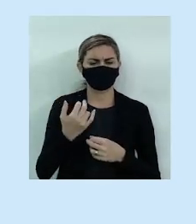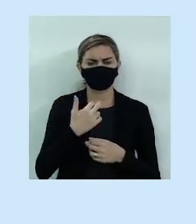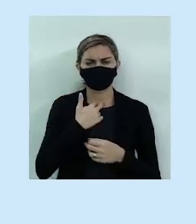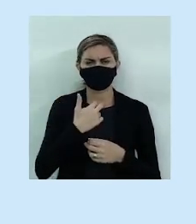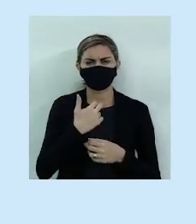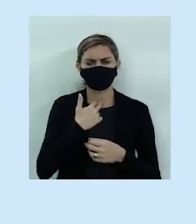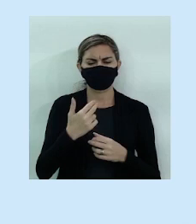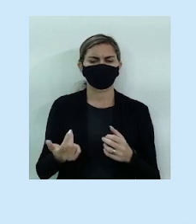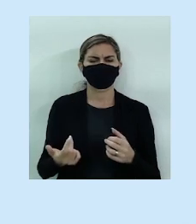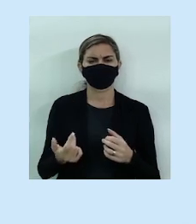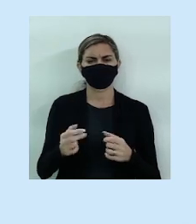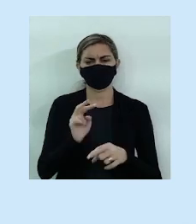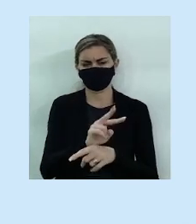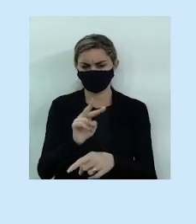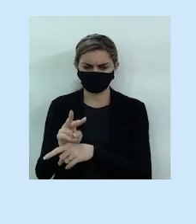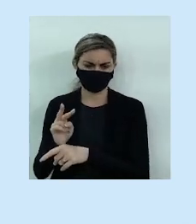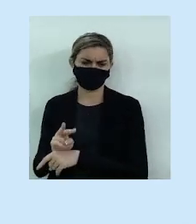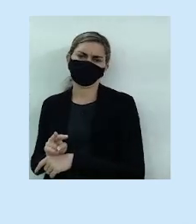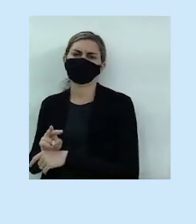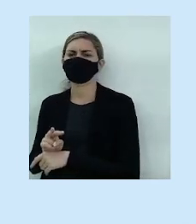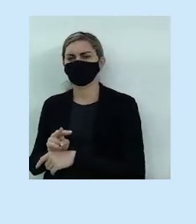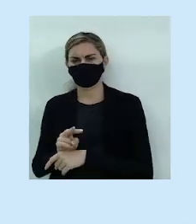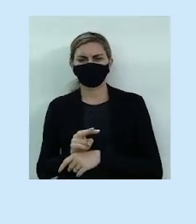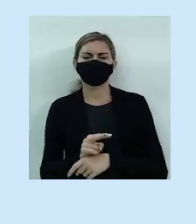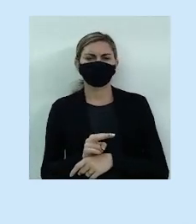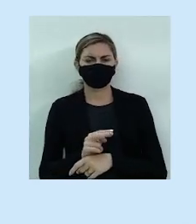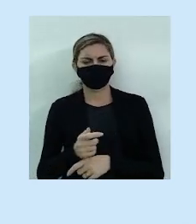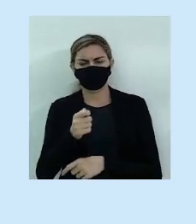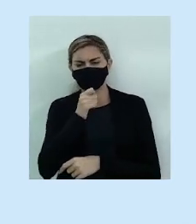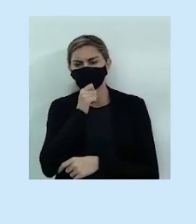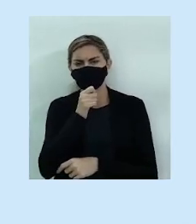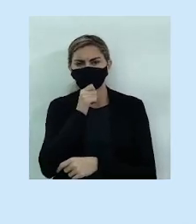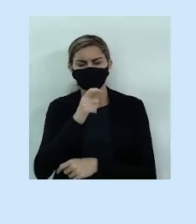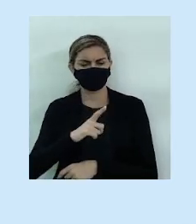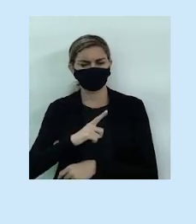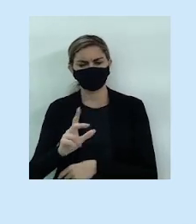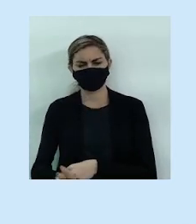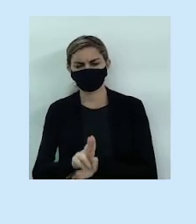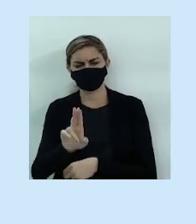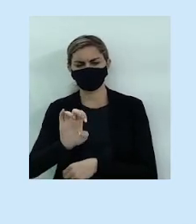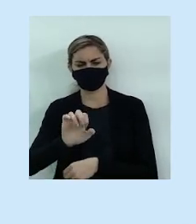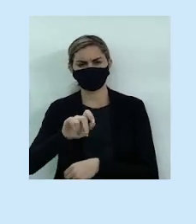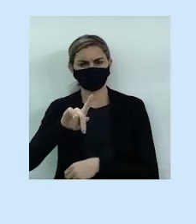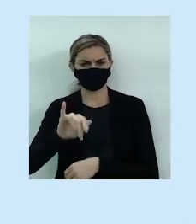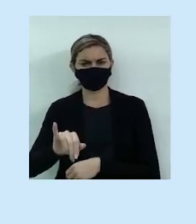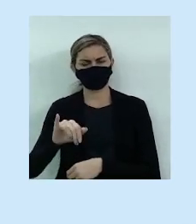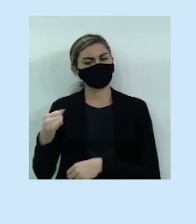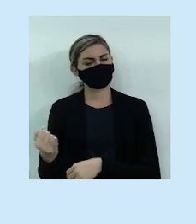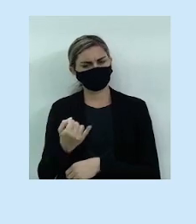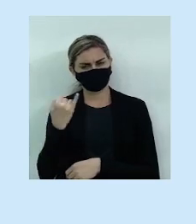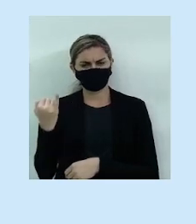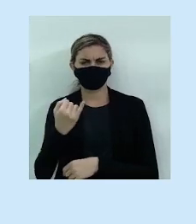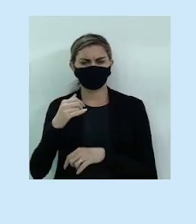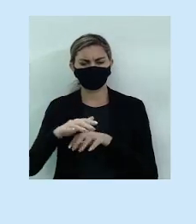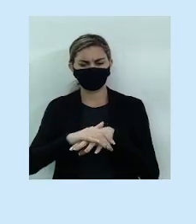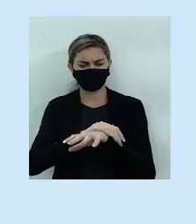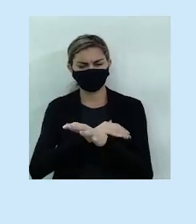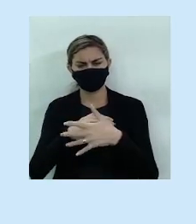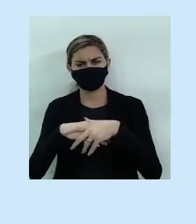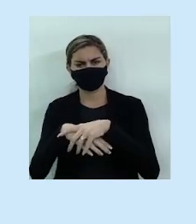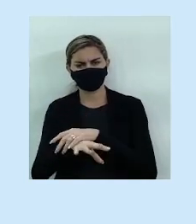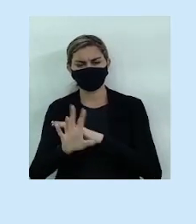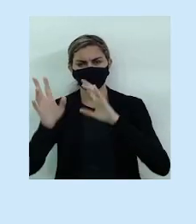fazer ações de conservação preventiva sem ter o uso do EPI. Então é importante a gente utilizar a luva,